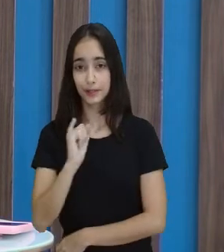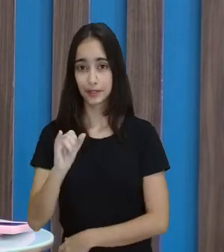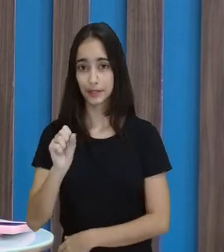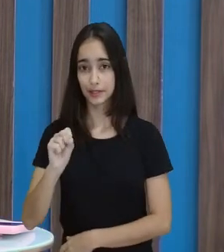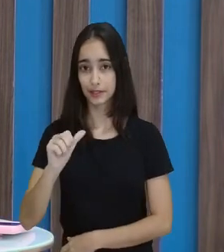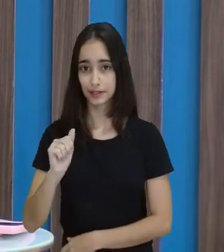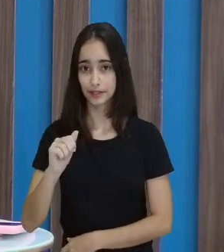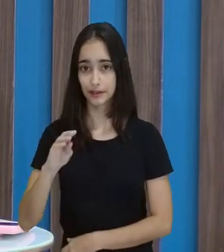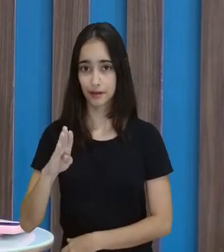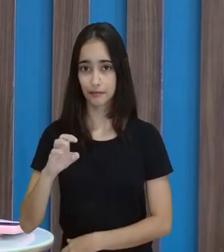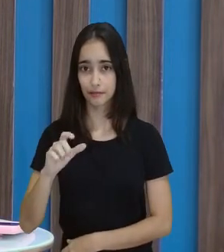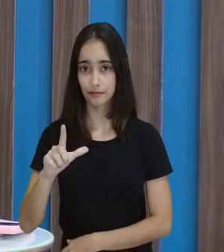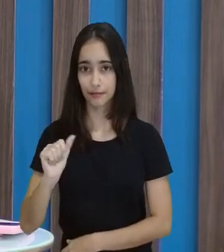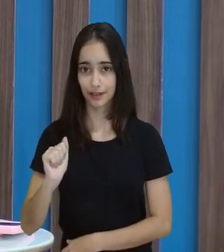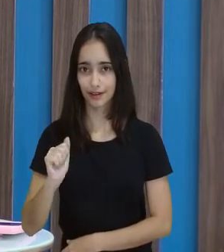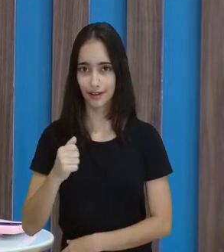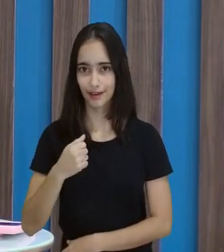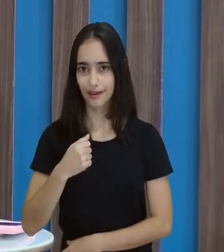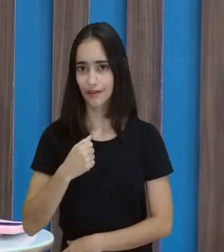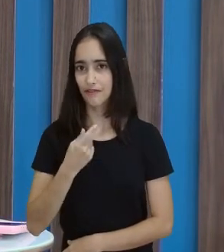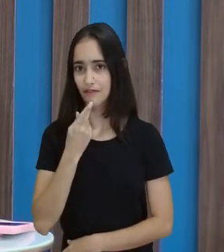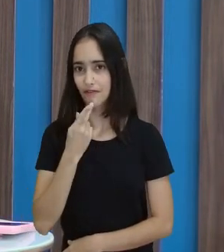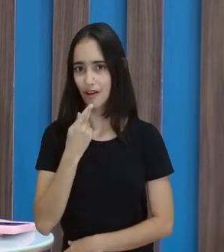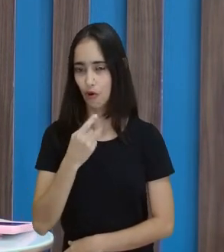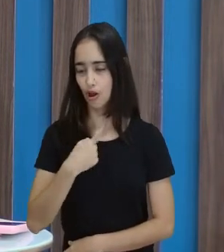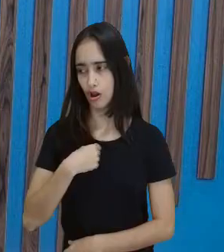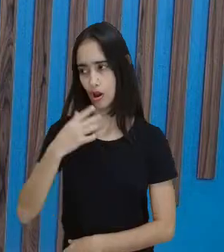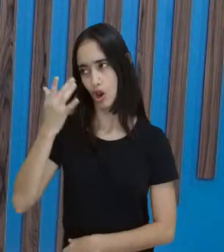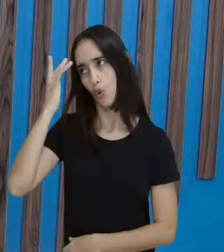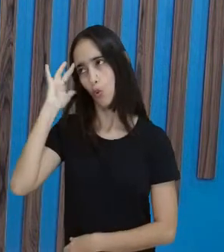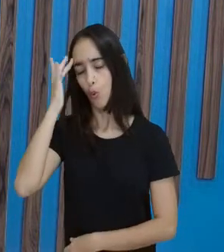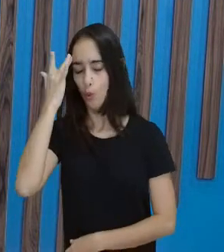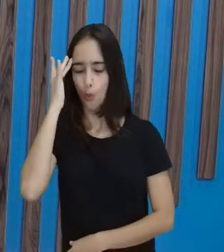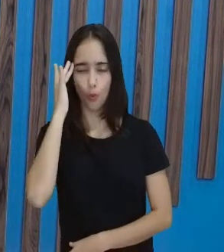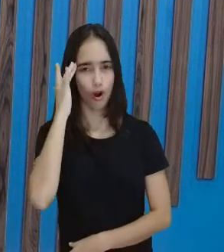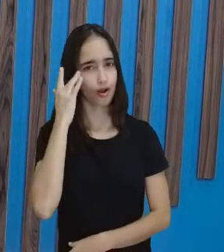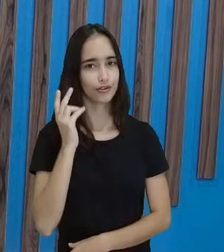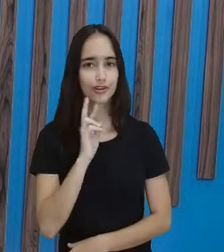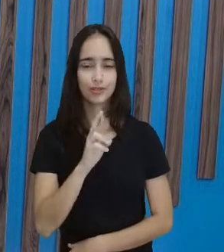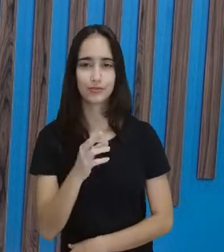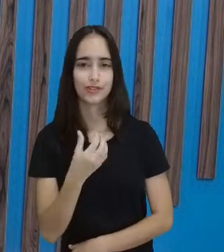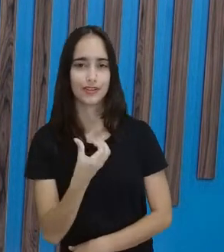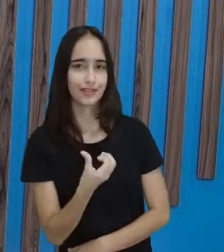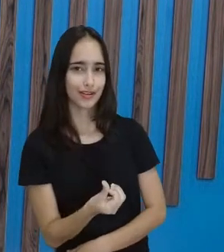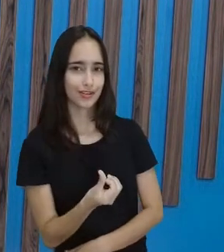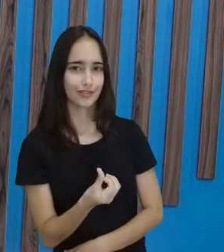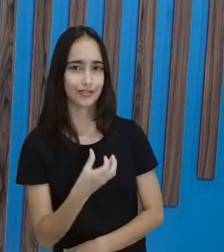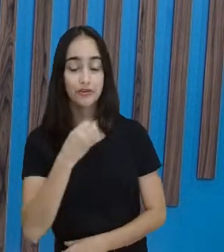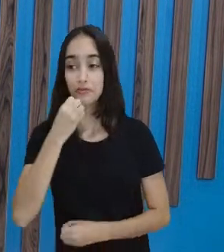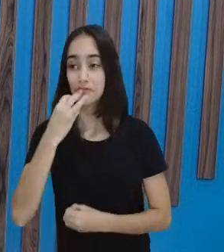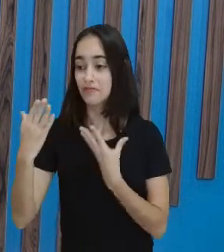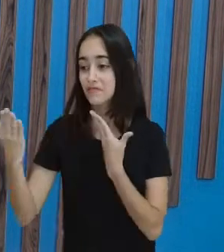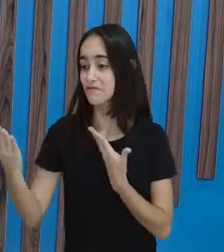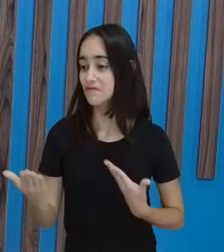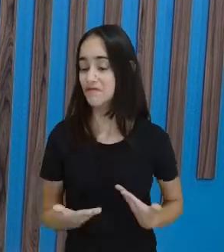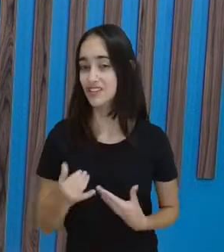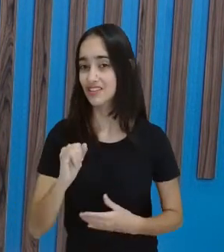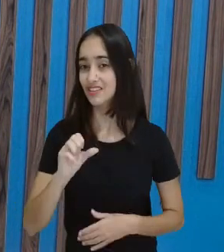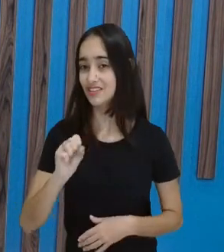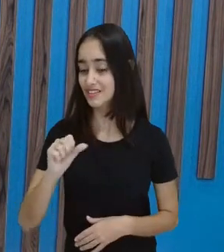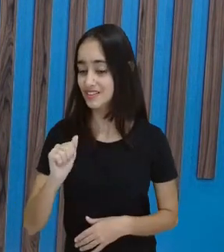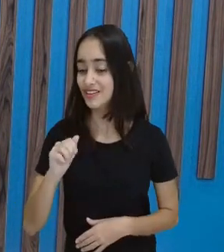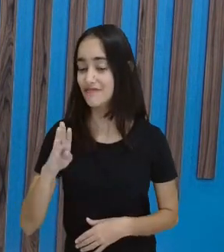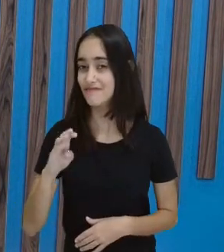assim, eu acho que é 6. Será? Olha aí, Isabela chegou. Seja bem-vinda, Isabela. Quantas